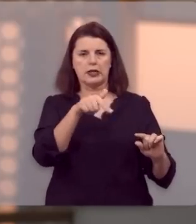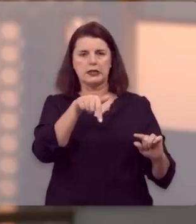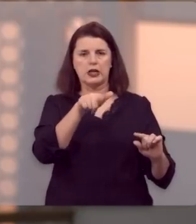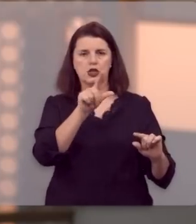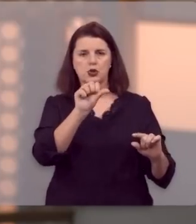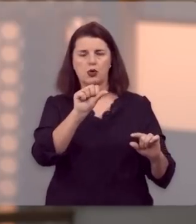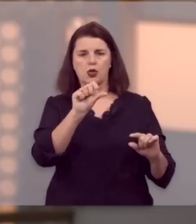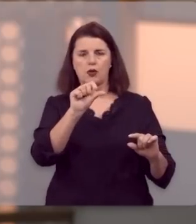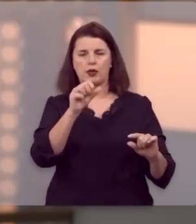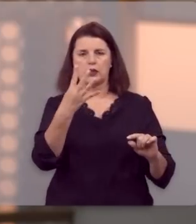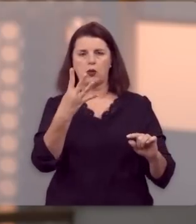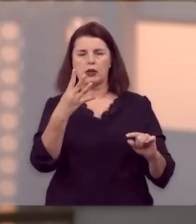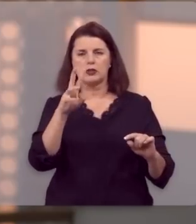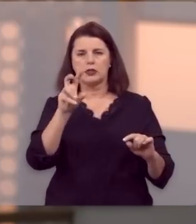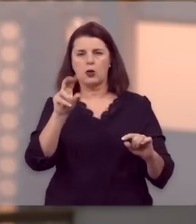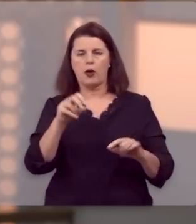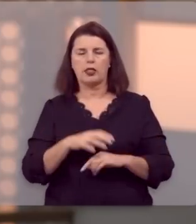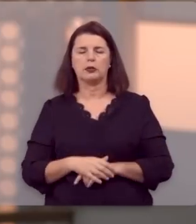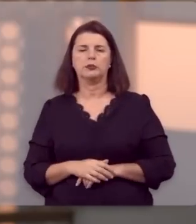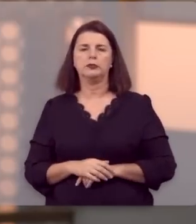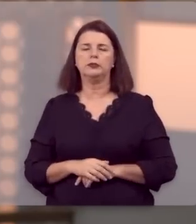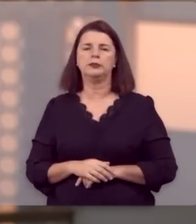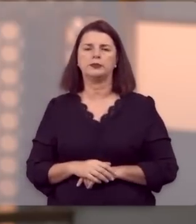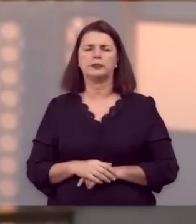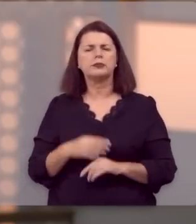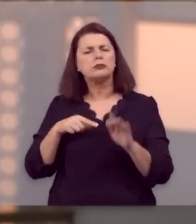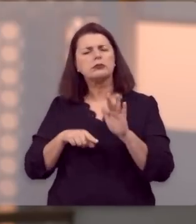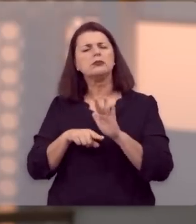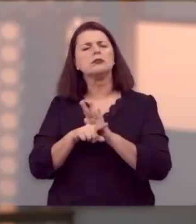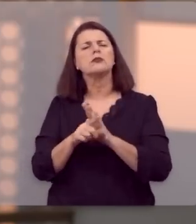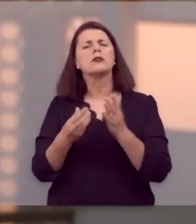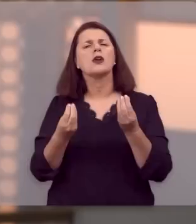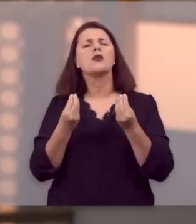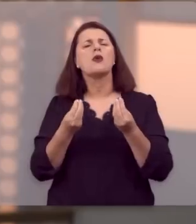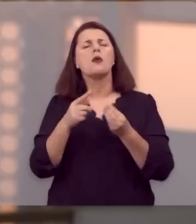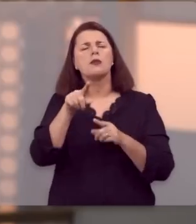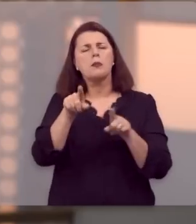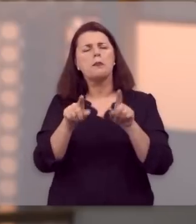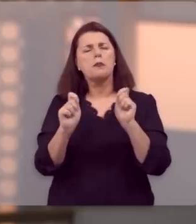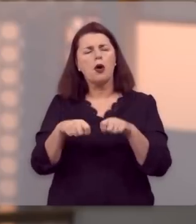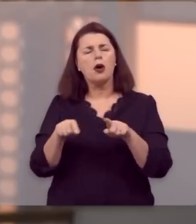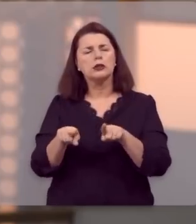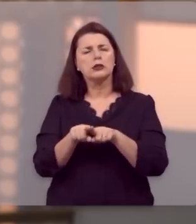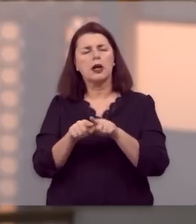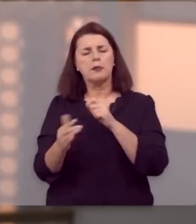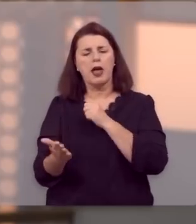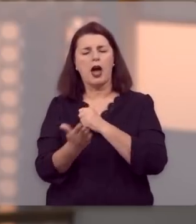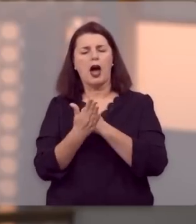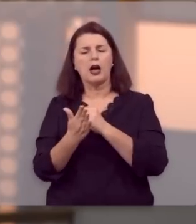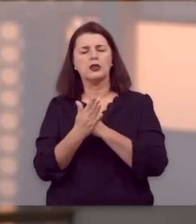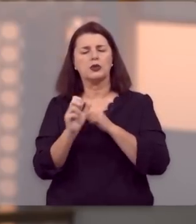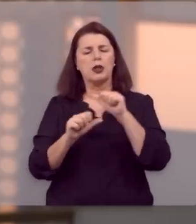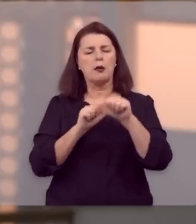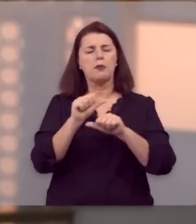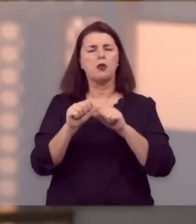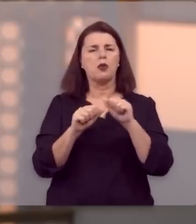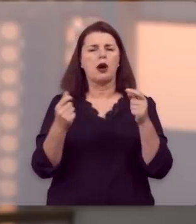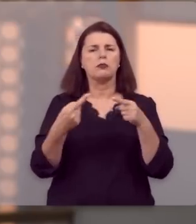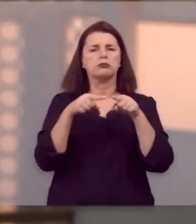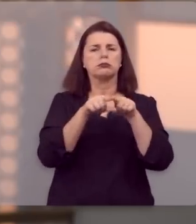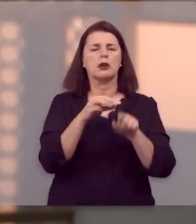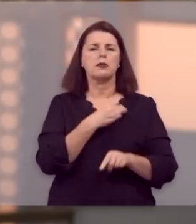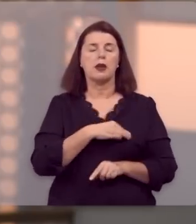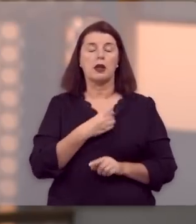947 18 94 50, perguntando como você também pode ajudar e se tornar um parceiro em missão.